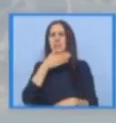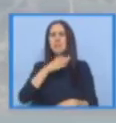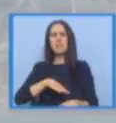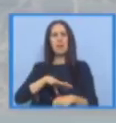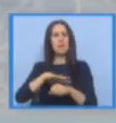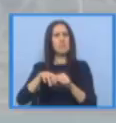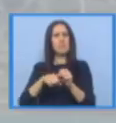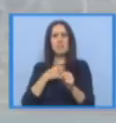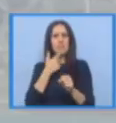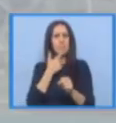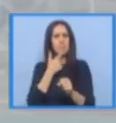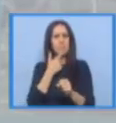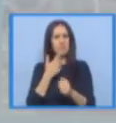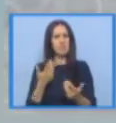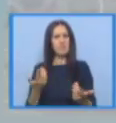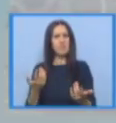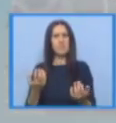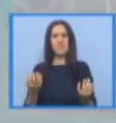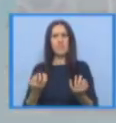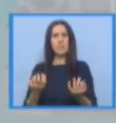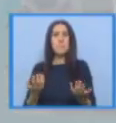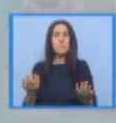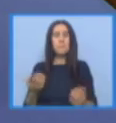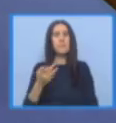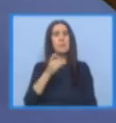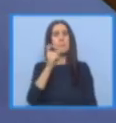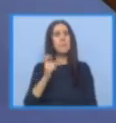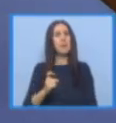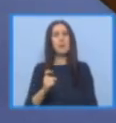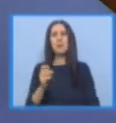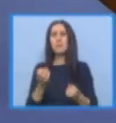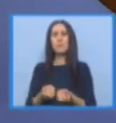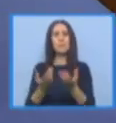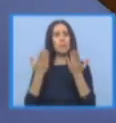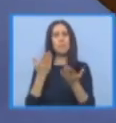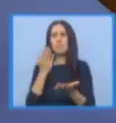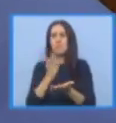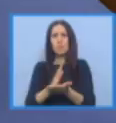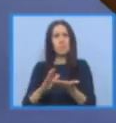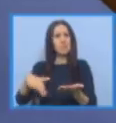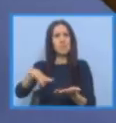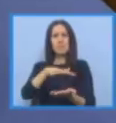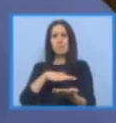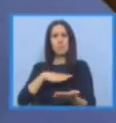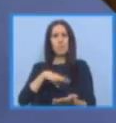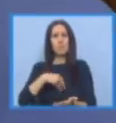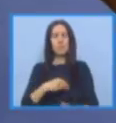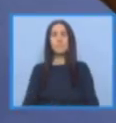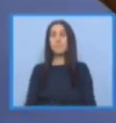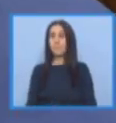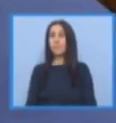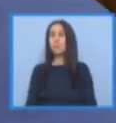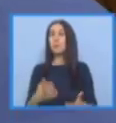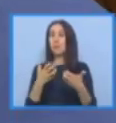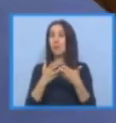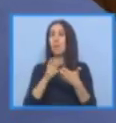muito intenso, não é? E em que realmente a paz nunca mais chega àquele lugar do mundo. Não, e leva-nos a pensar também quantos interesses de